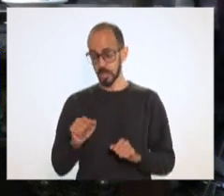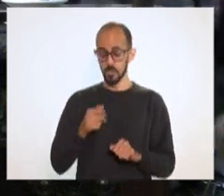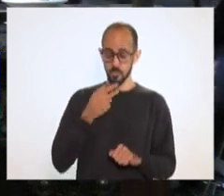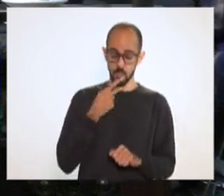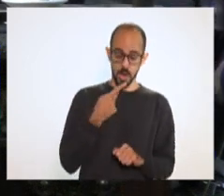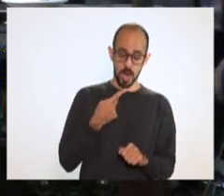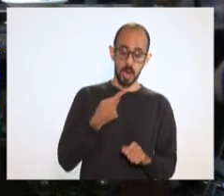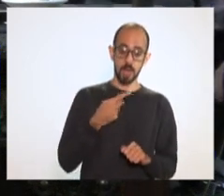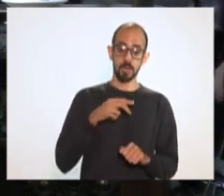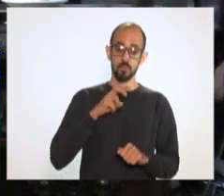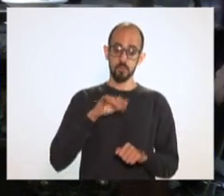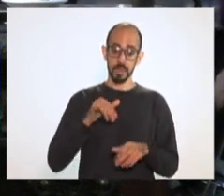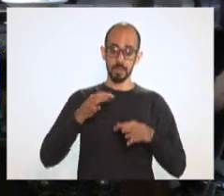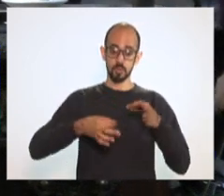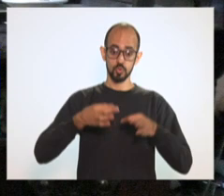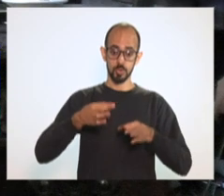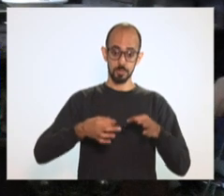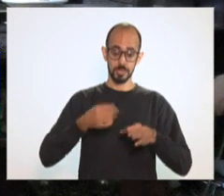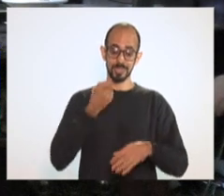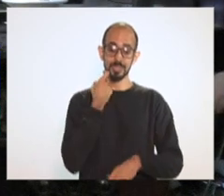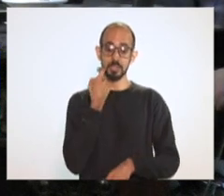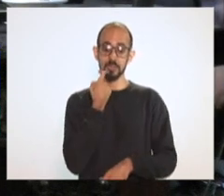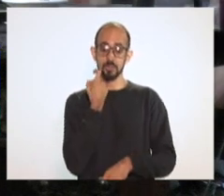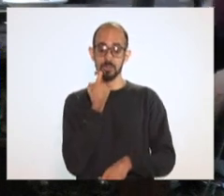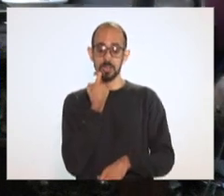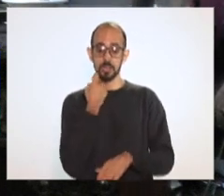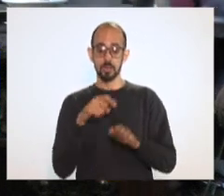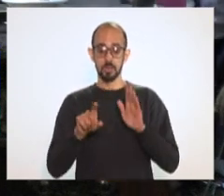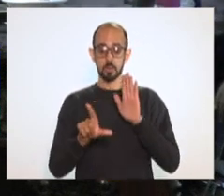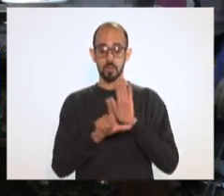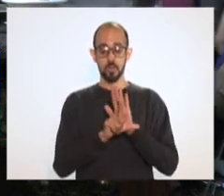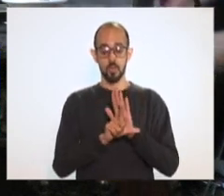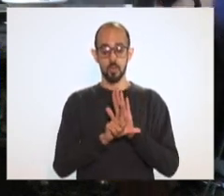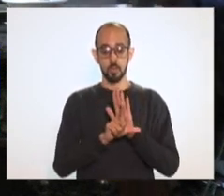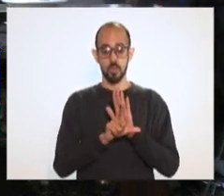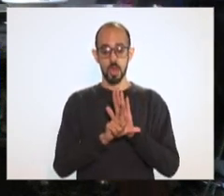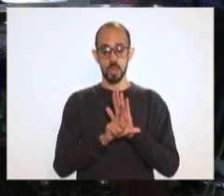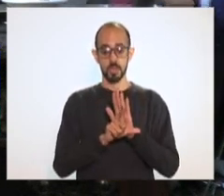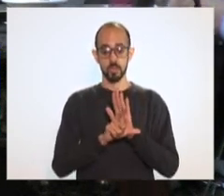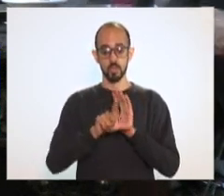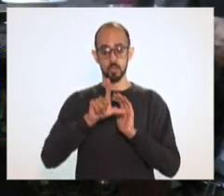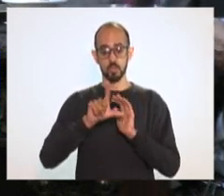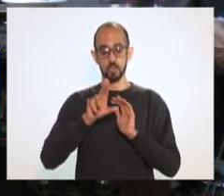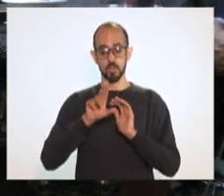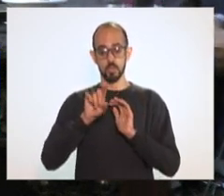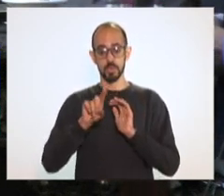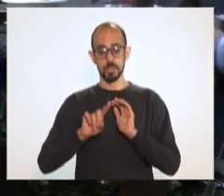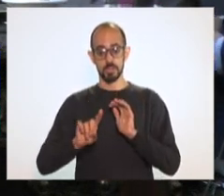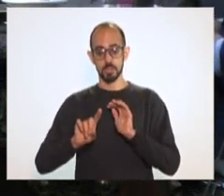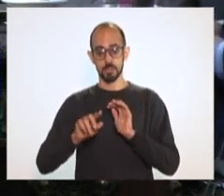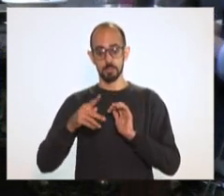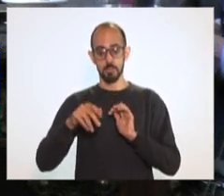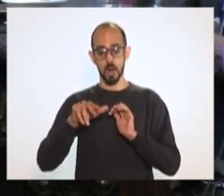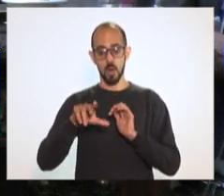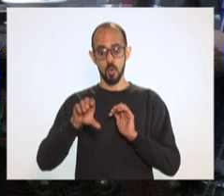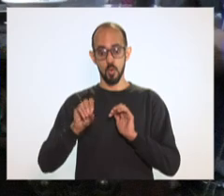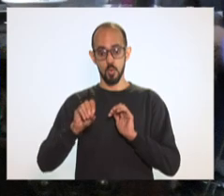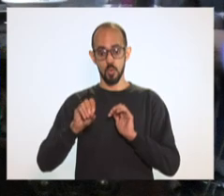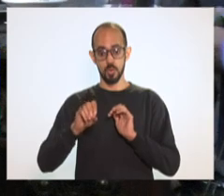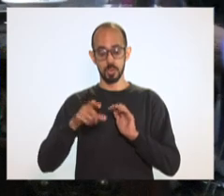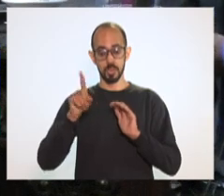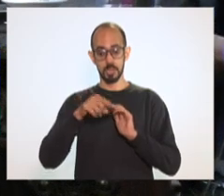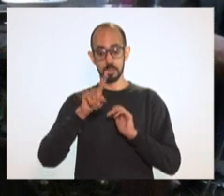próxima sexta um projeto de lei do Luiz Paulo que revoga o projeto de lei do deputado Noel de